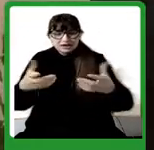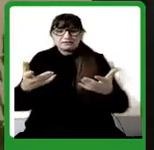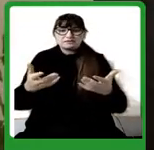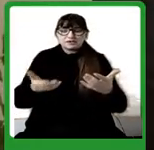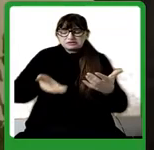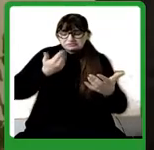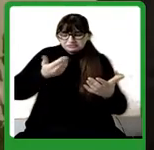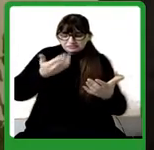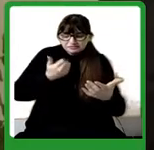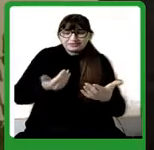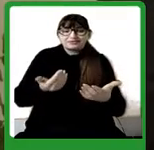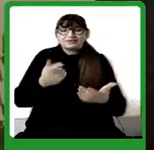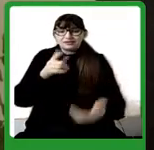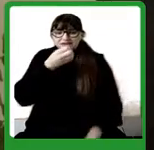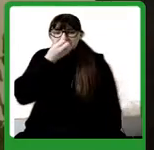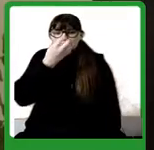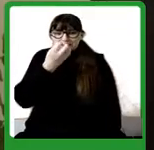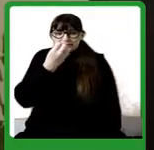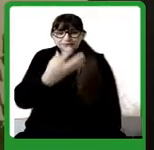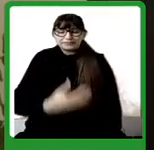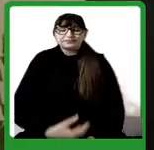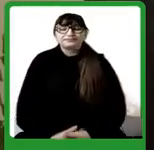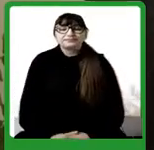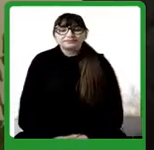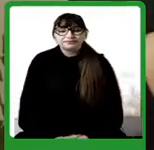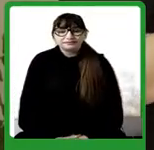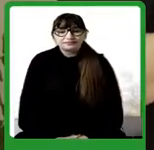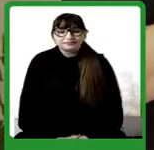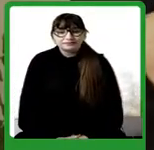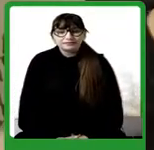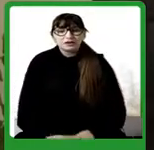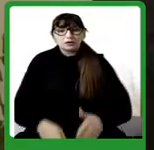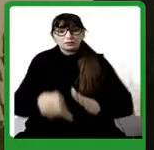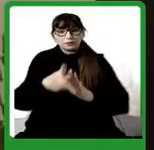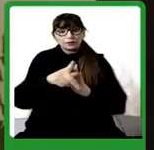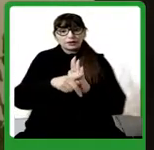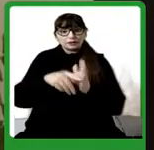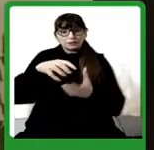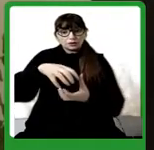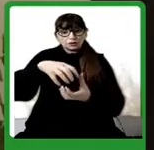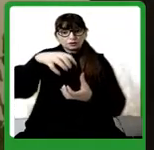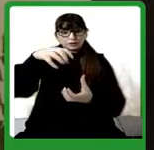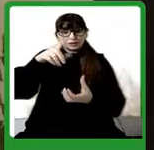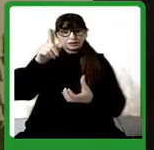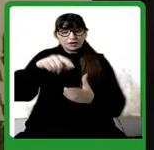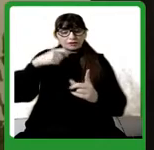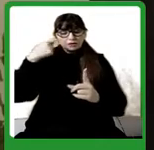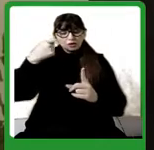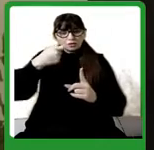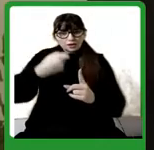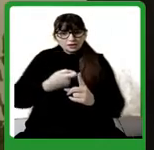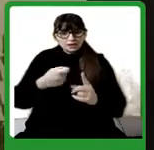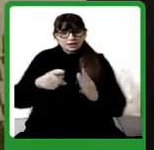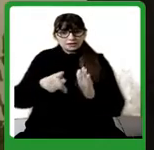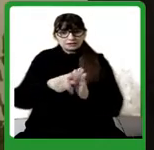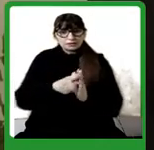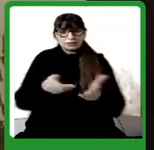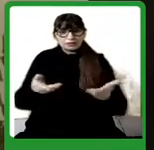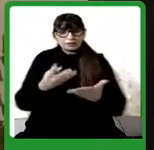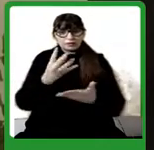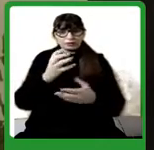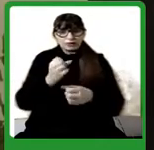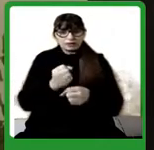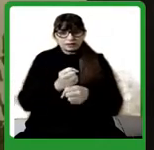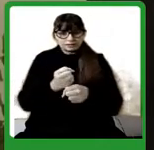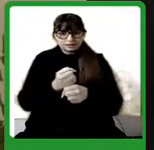Banquete pra nós aí. Badim. O programa Longevidade é uma homenagem aos nossos sócios fundadores pelos 40 anos da cooperativa.